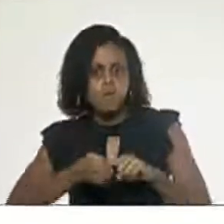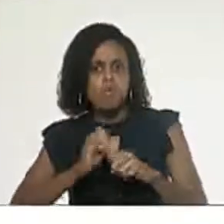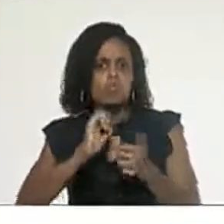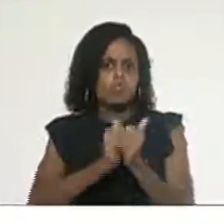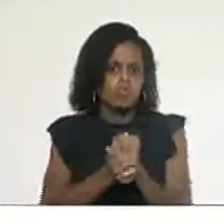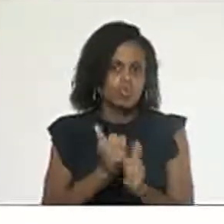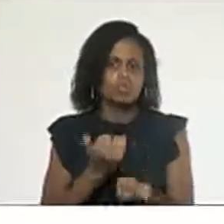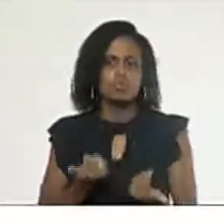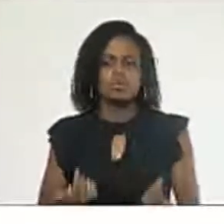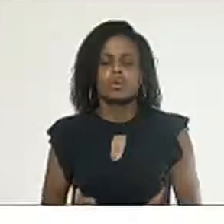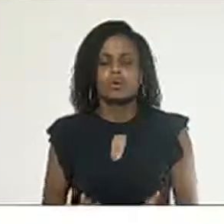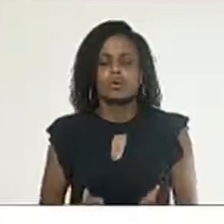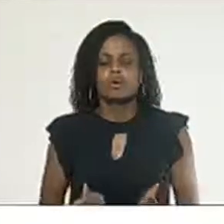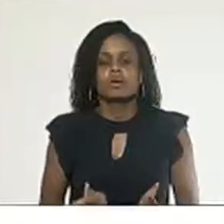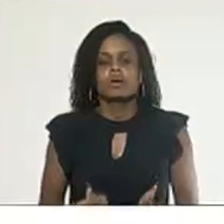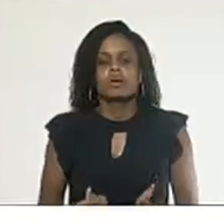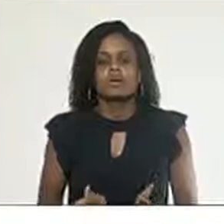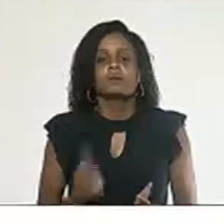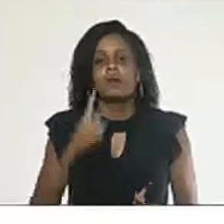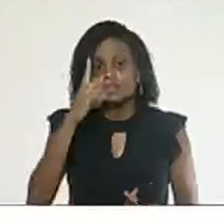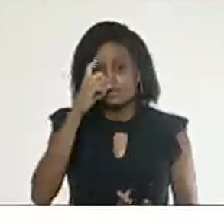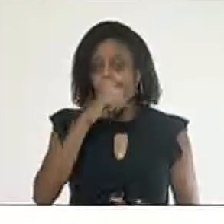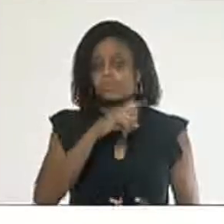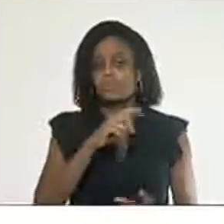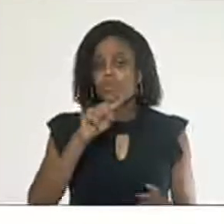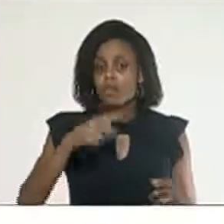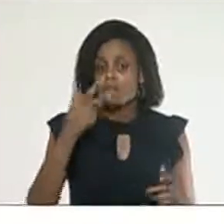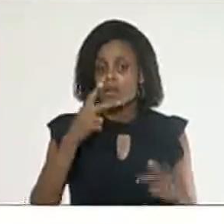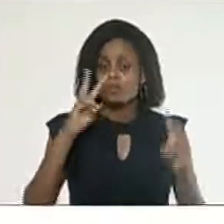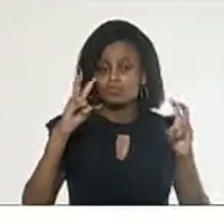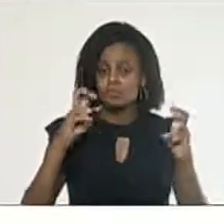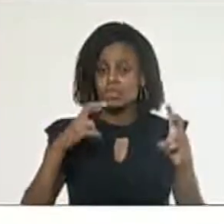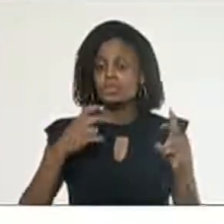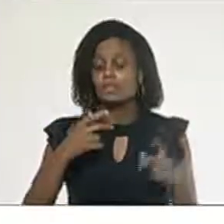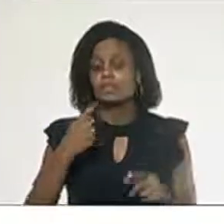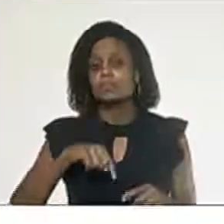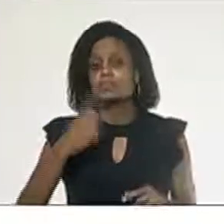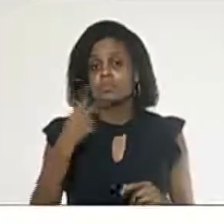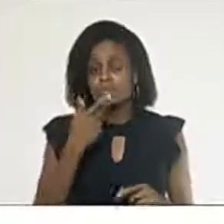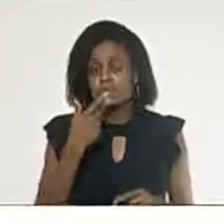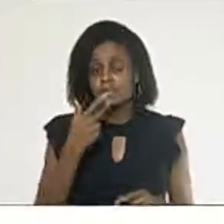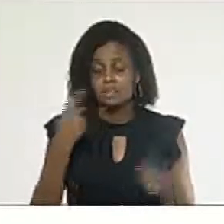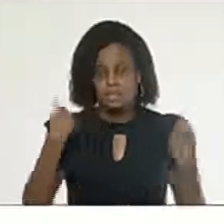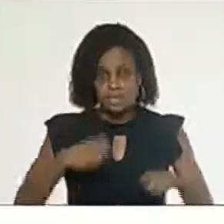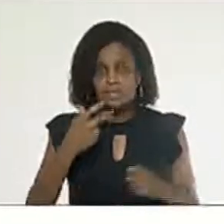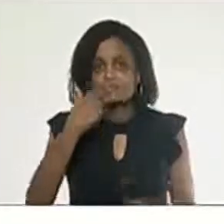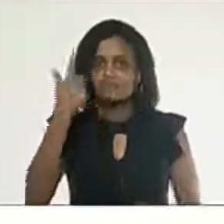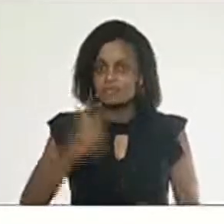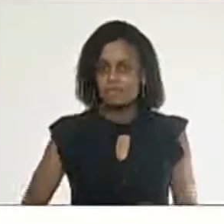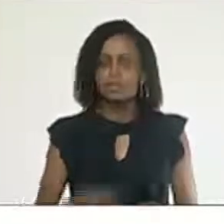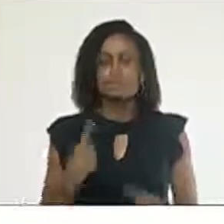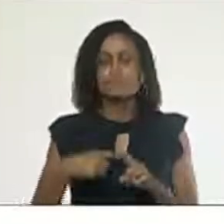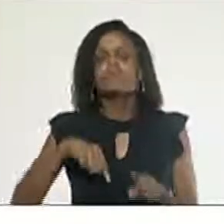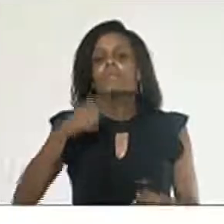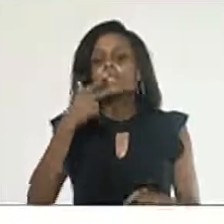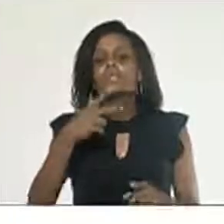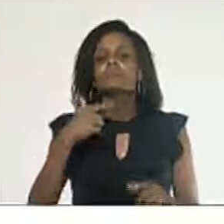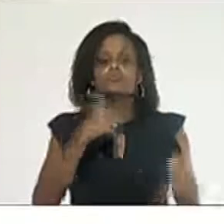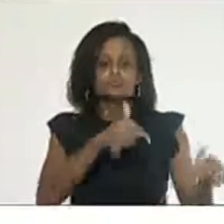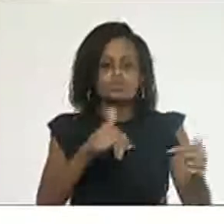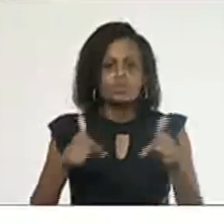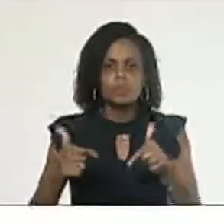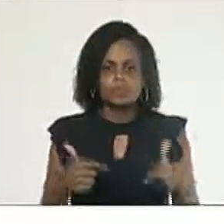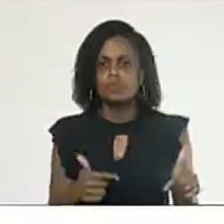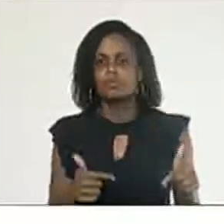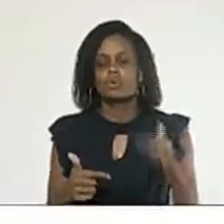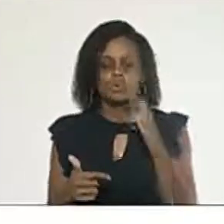feijão. Então, é disso que a gente está falando, e a gente precisa reforçar, porque a gente está falando de trabalhador e